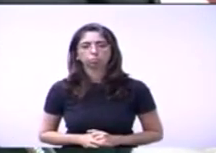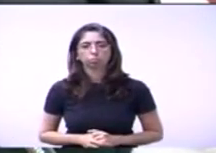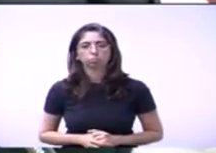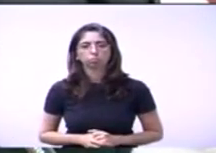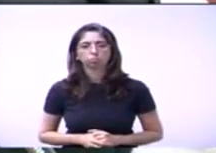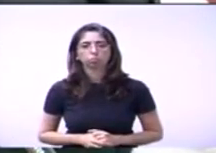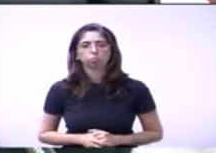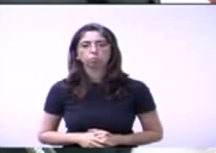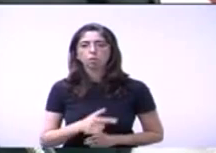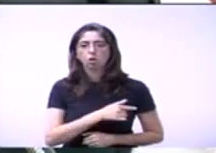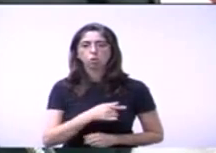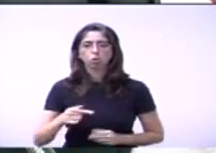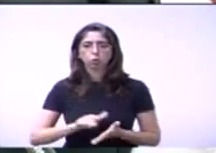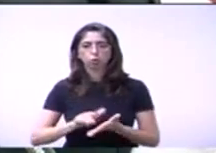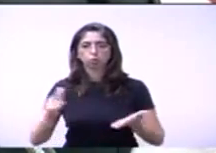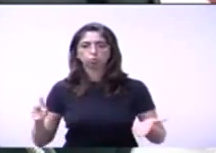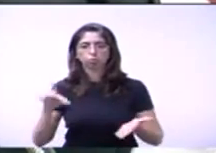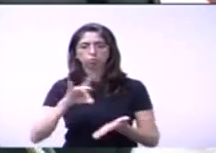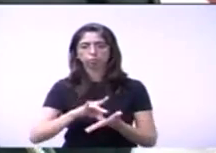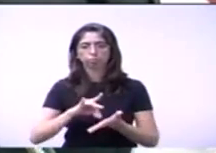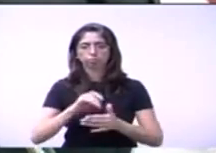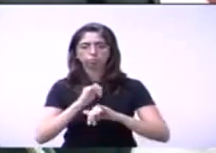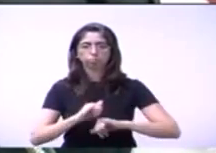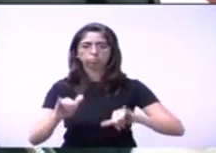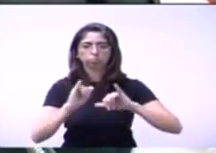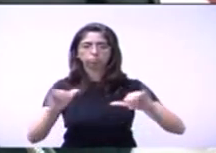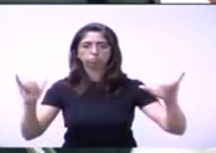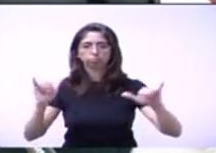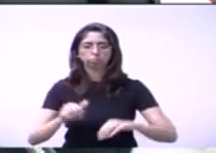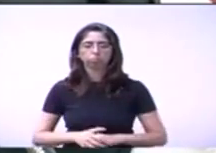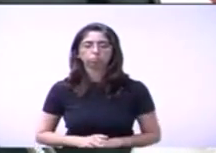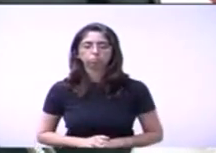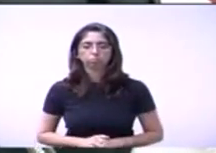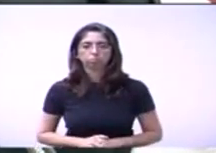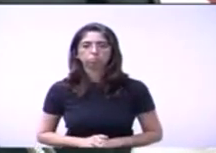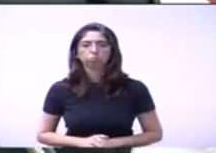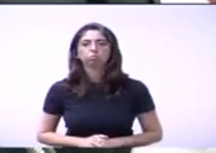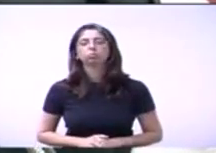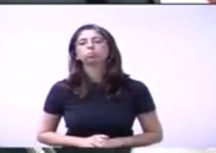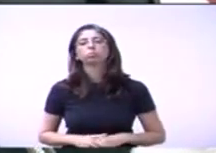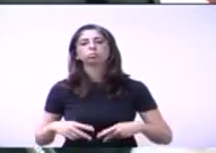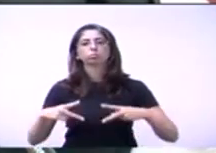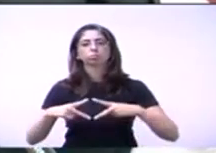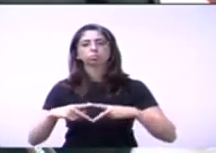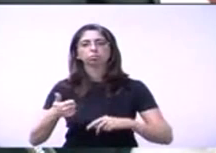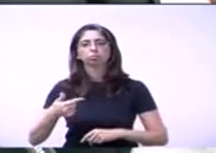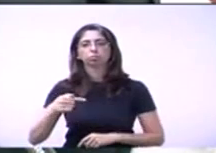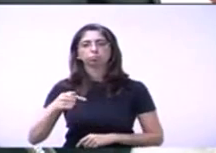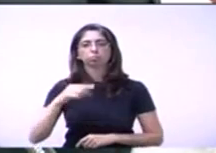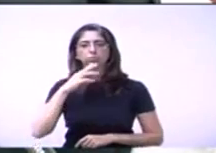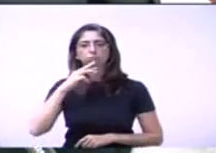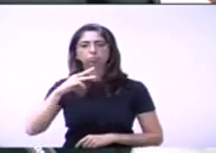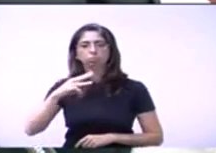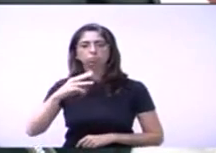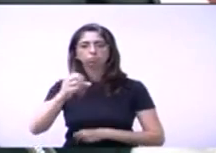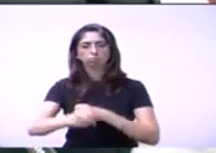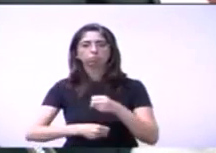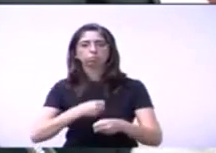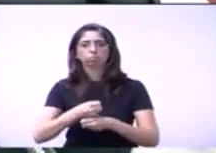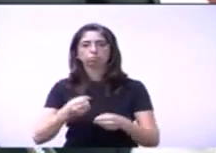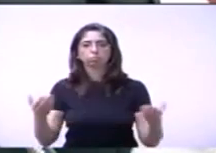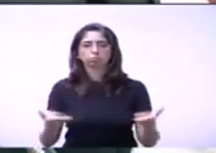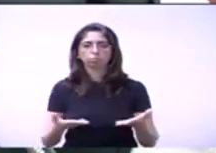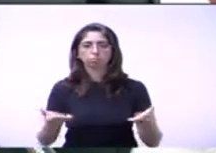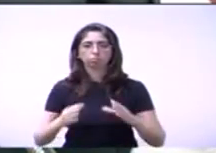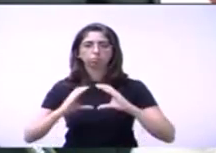em semanário oficial para necessária publicação. Paulínia, 17 de março de 2016.